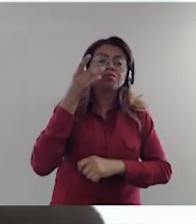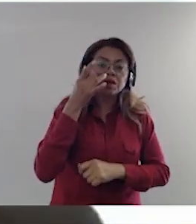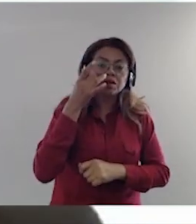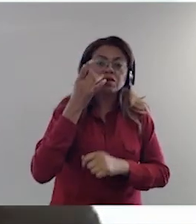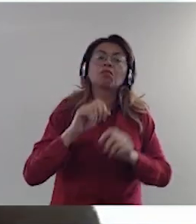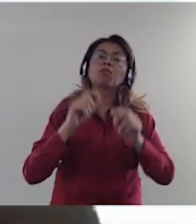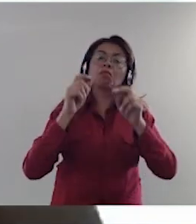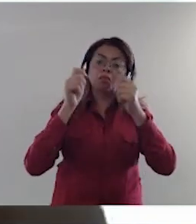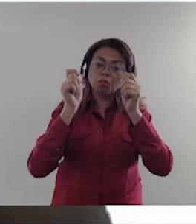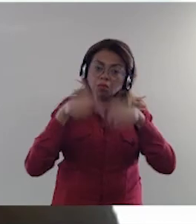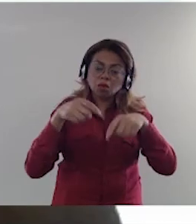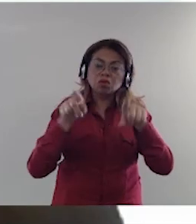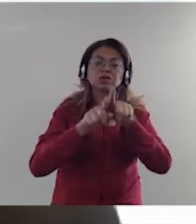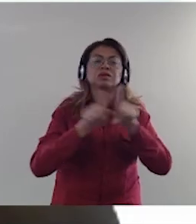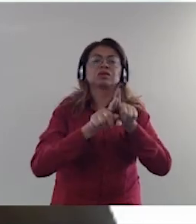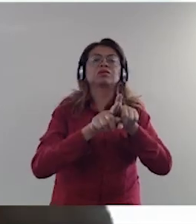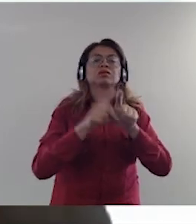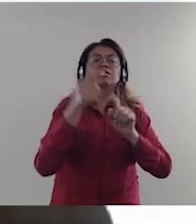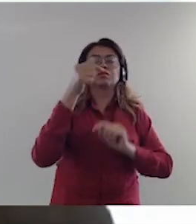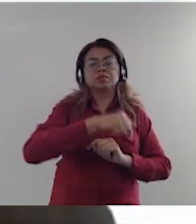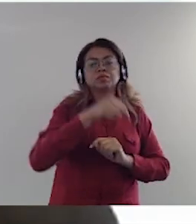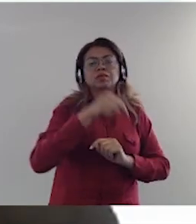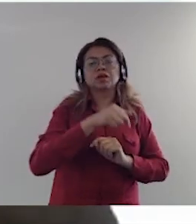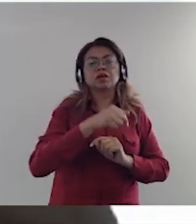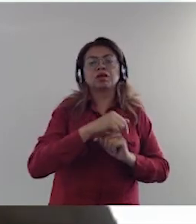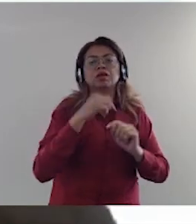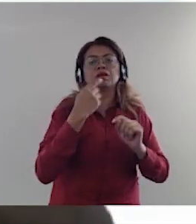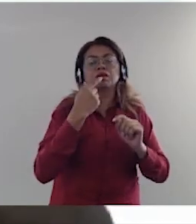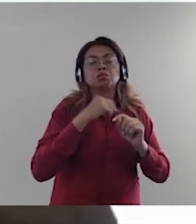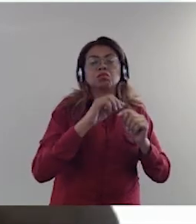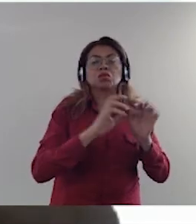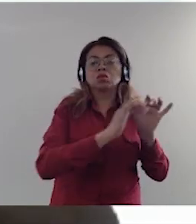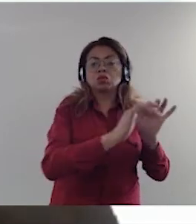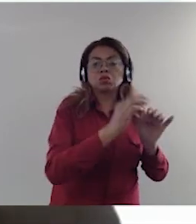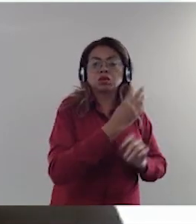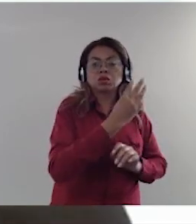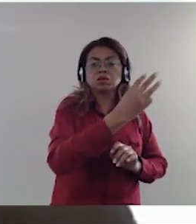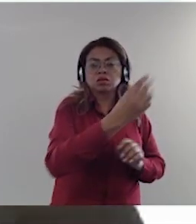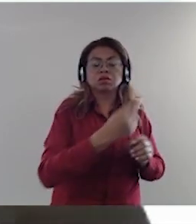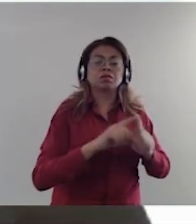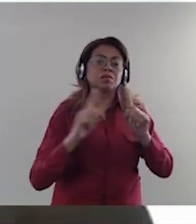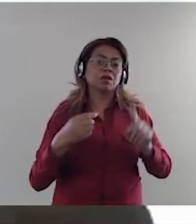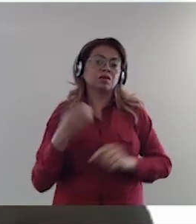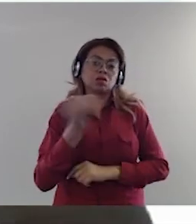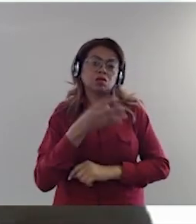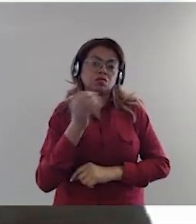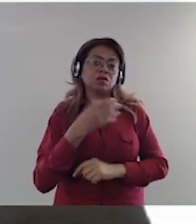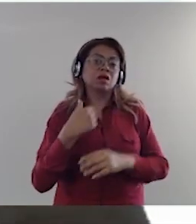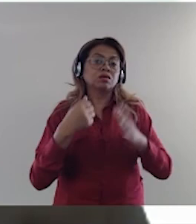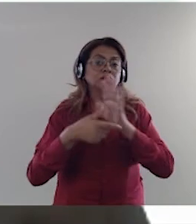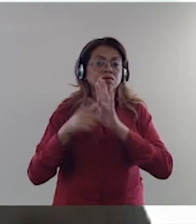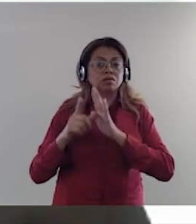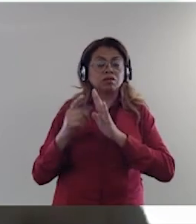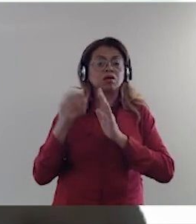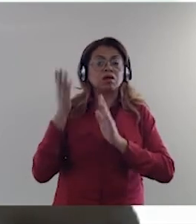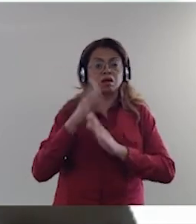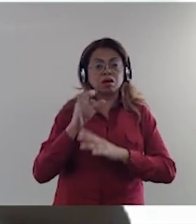eletrônico. A novidade da Lei 14.010 é considerar que essa assembleia realizada remotamente ela é presencial.